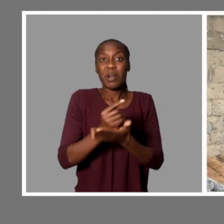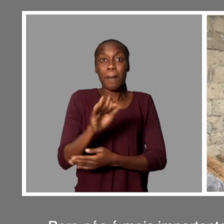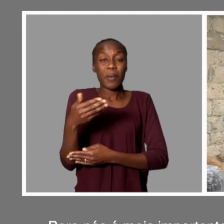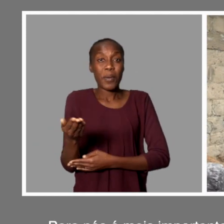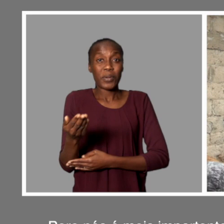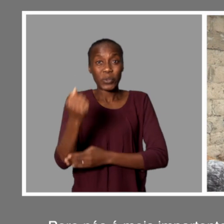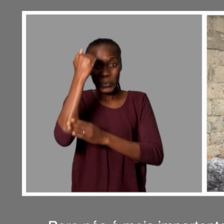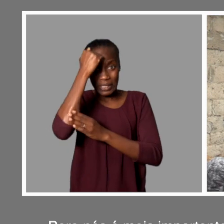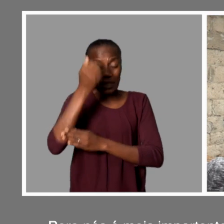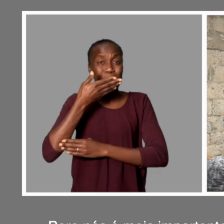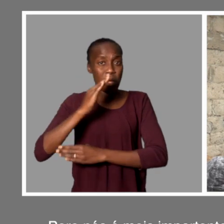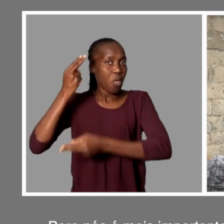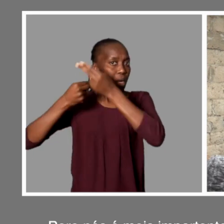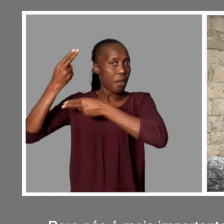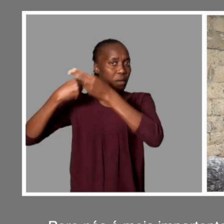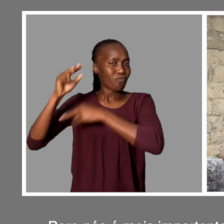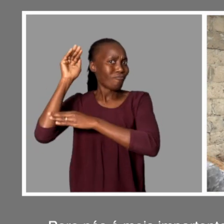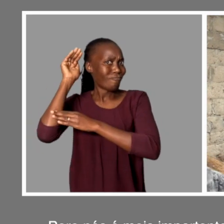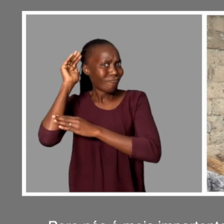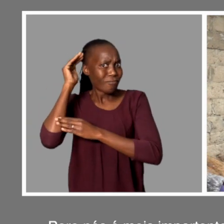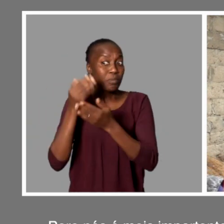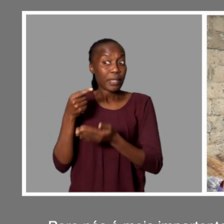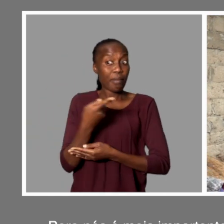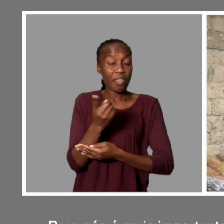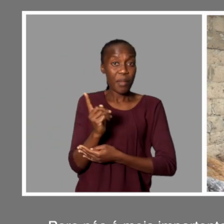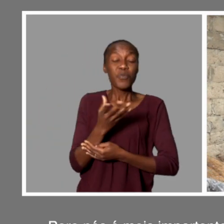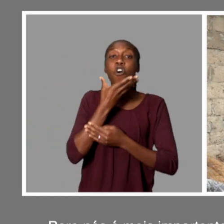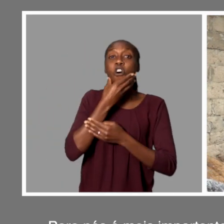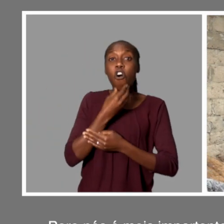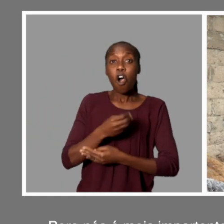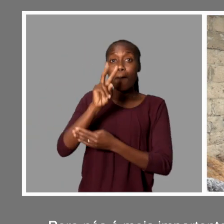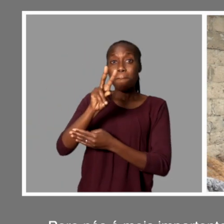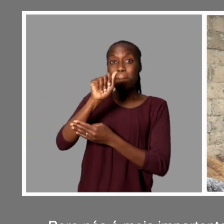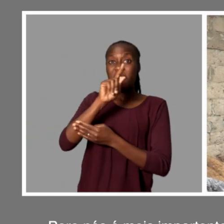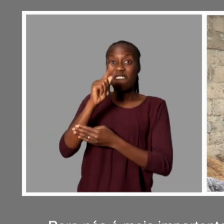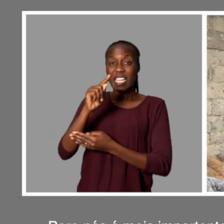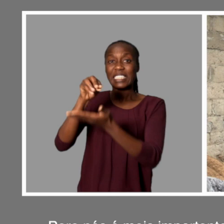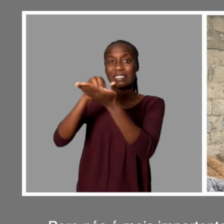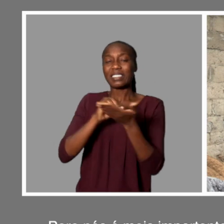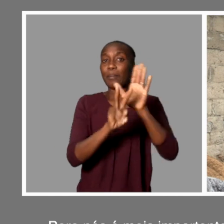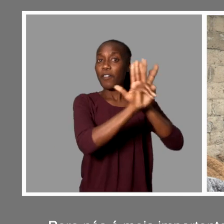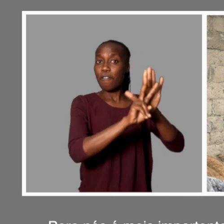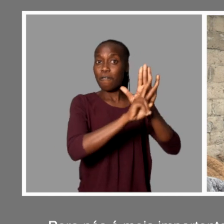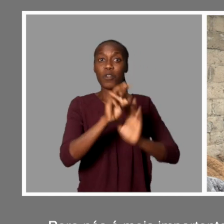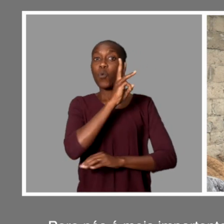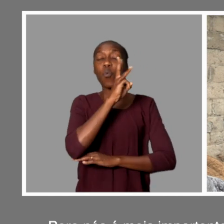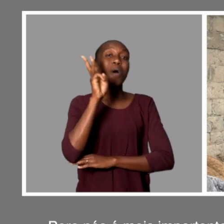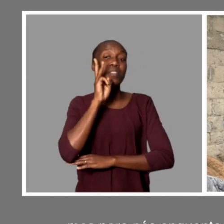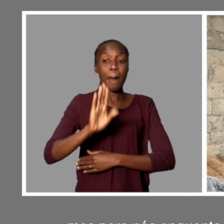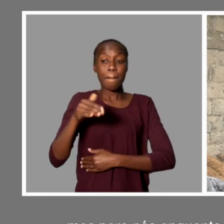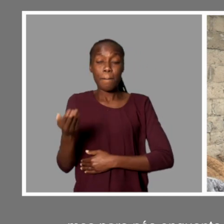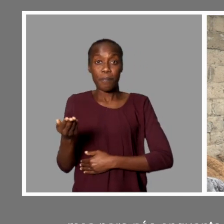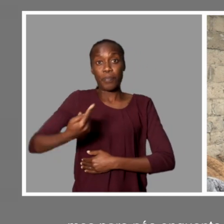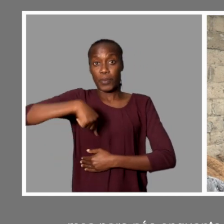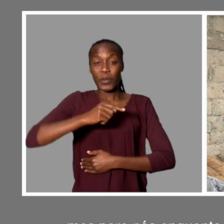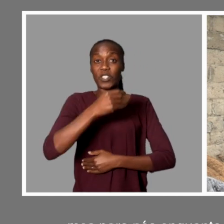Para nós é importante poder conhecer de perto essas histórias porque é uma história que vários de nós se calhar recebeu vídeos por WhatsApp